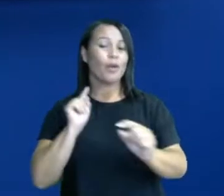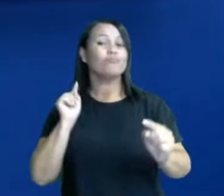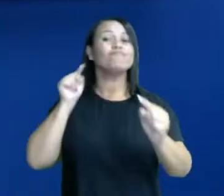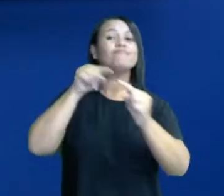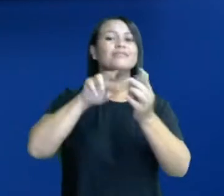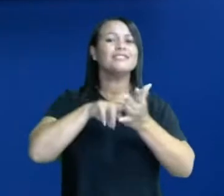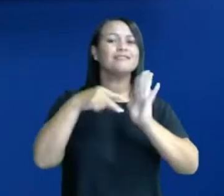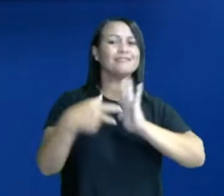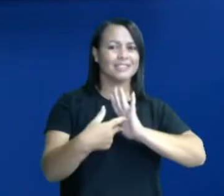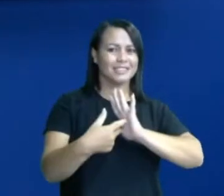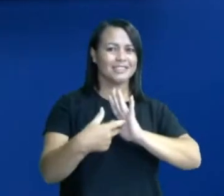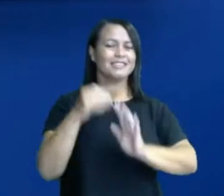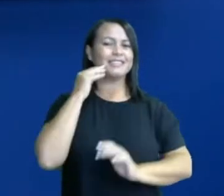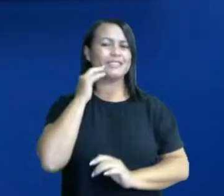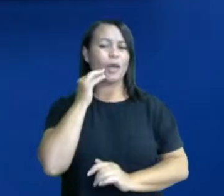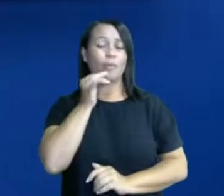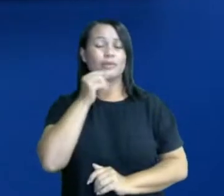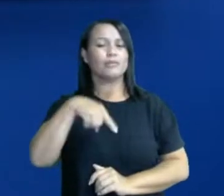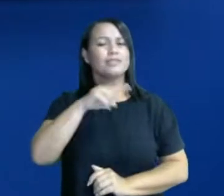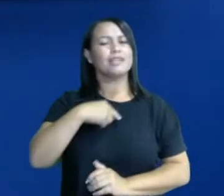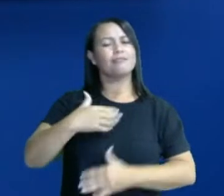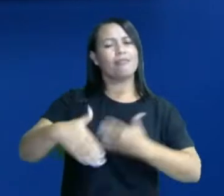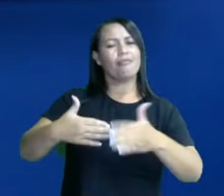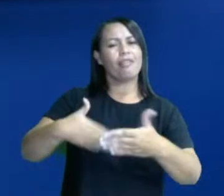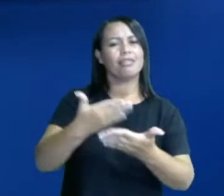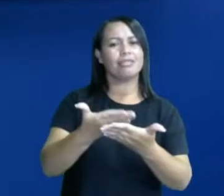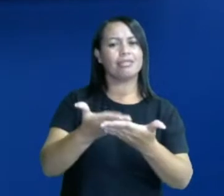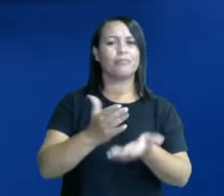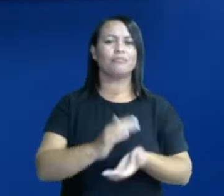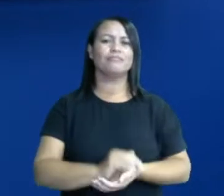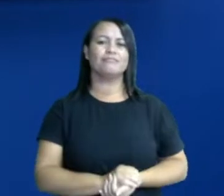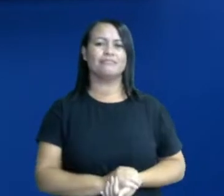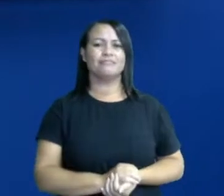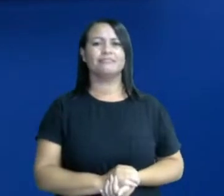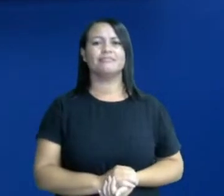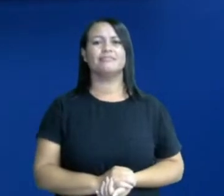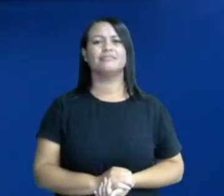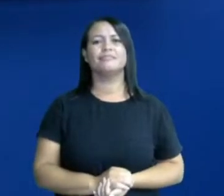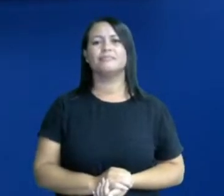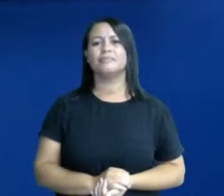o que é uma lição de moral no decorrer da nossa aula.